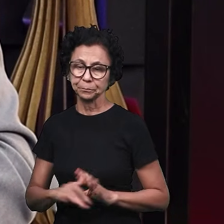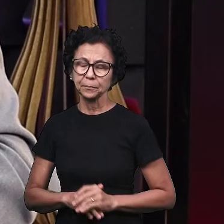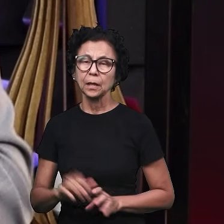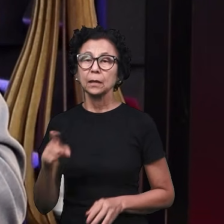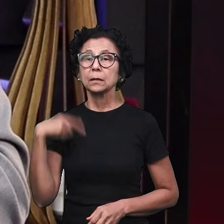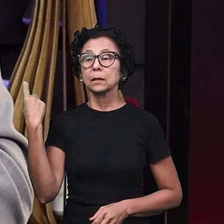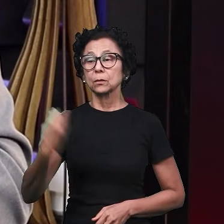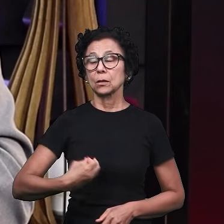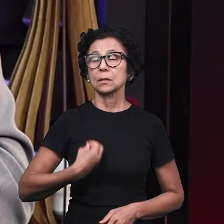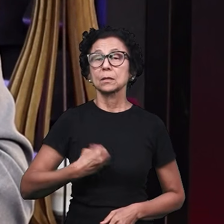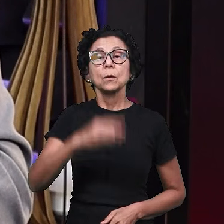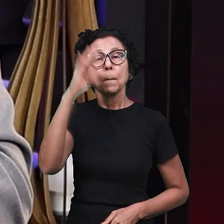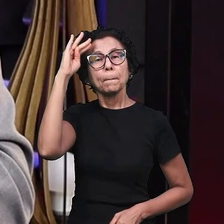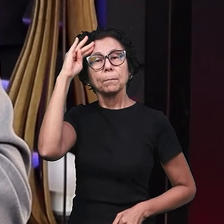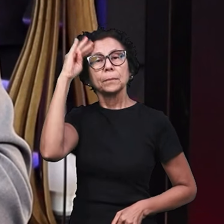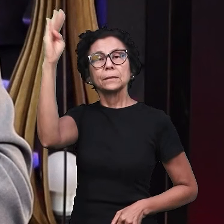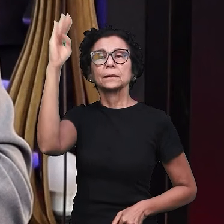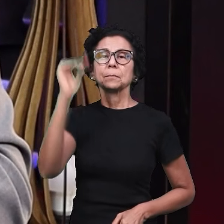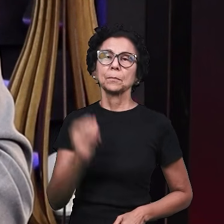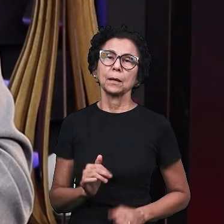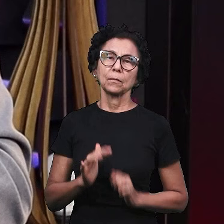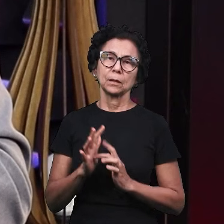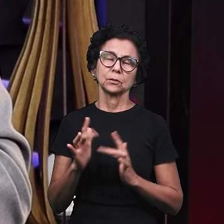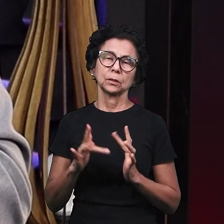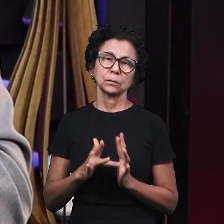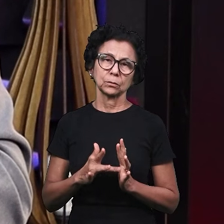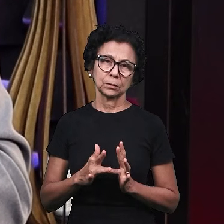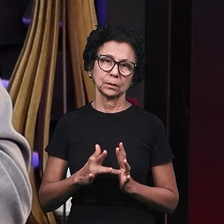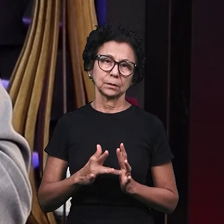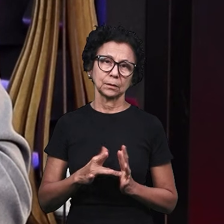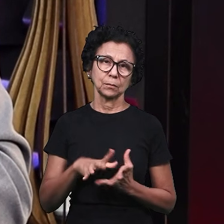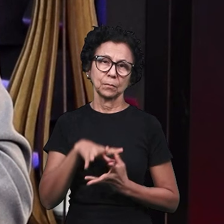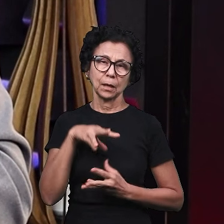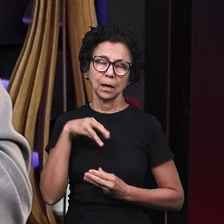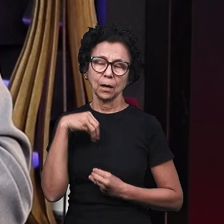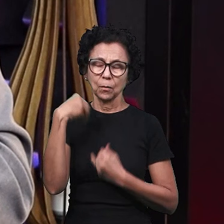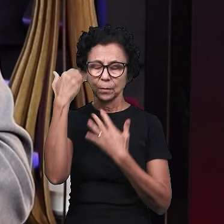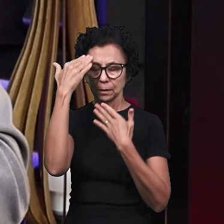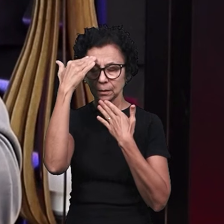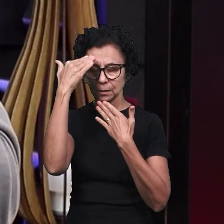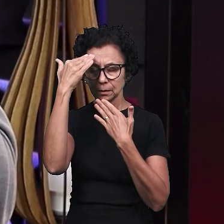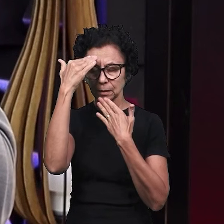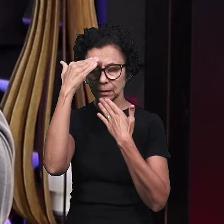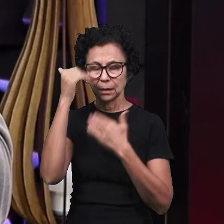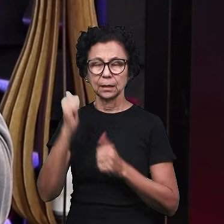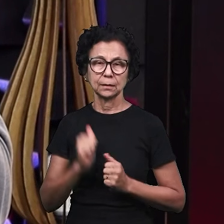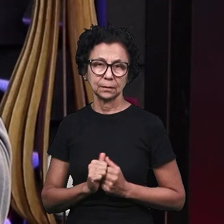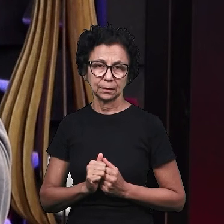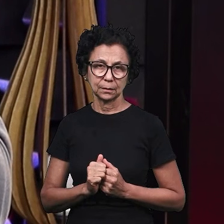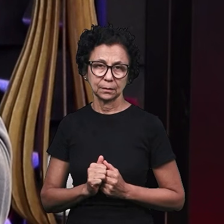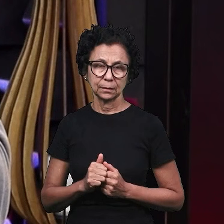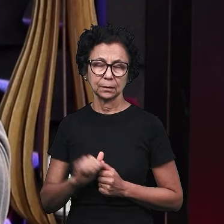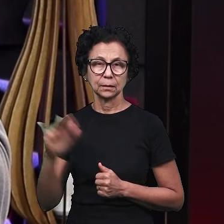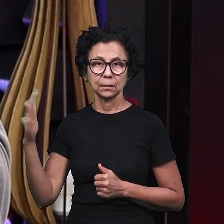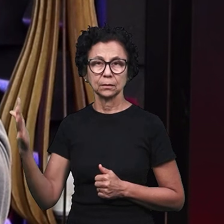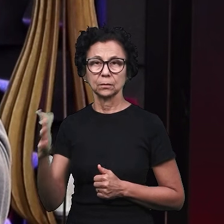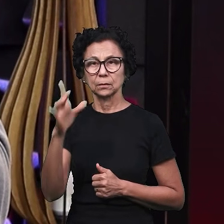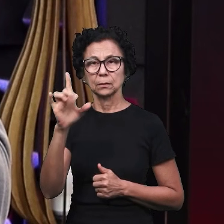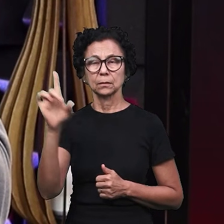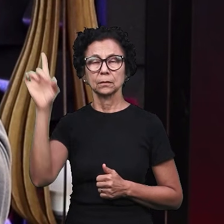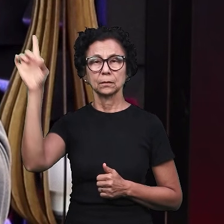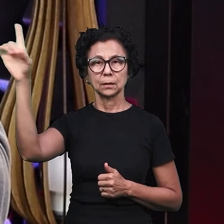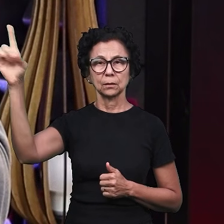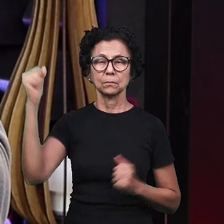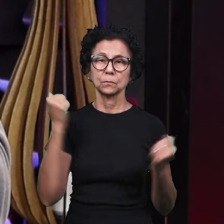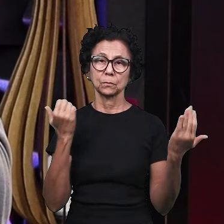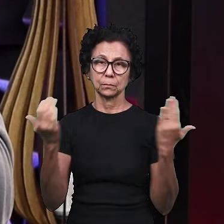O centro de uma alma remida tem que ser a adoração a Deus. Então nós podemos até fazer essa comparação,